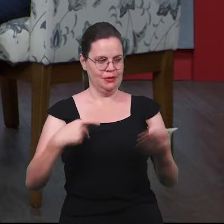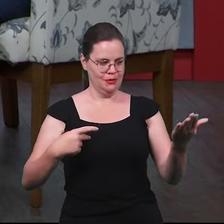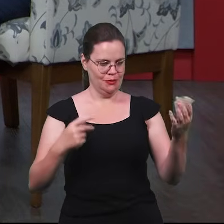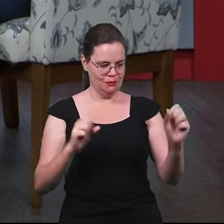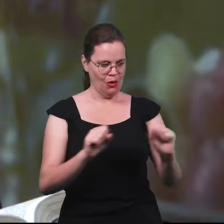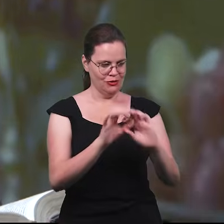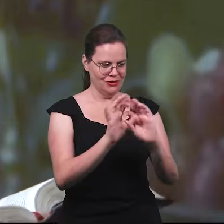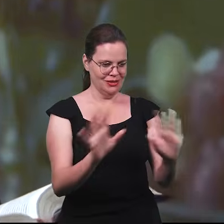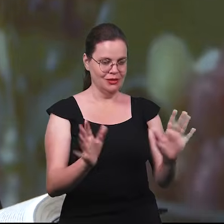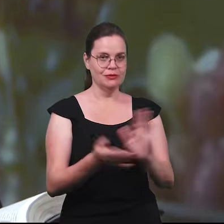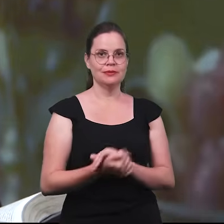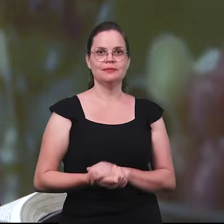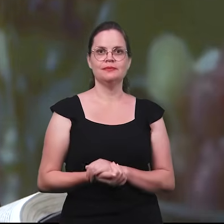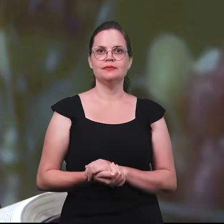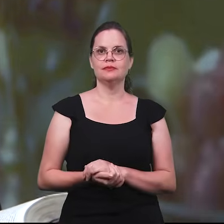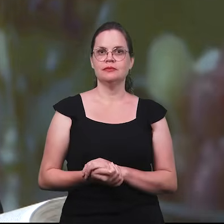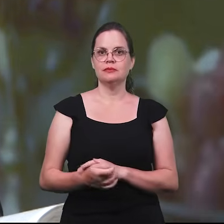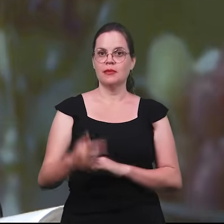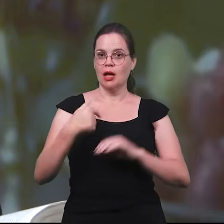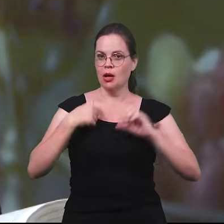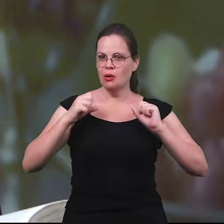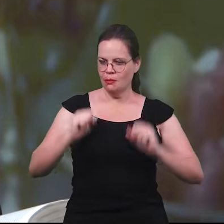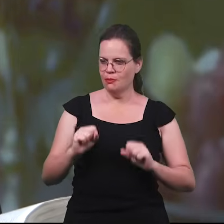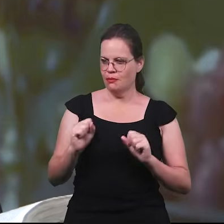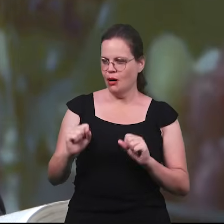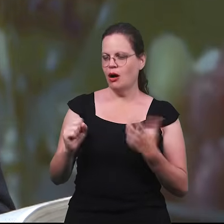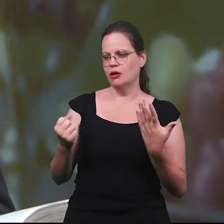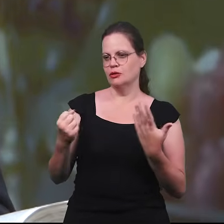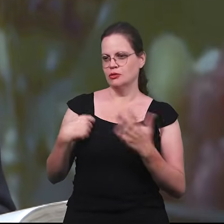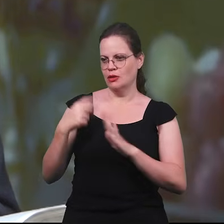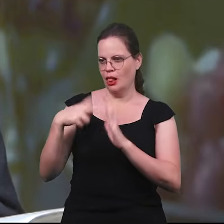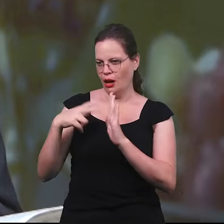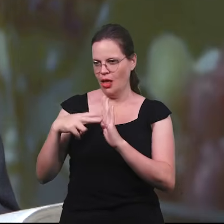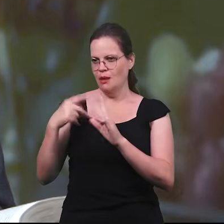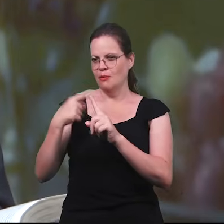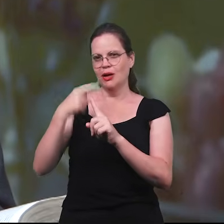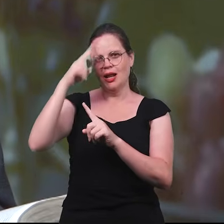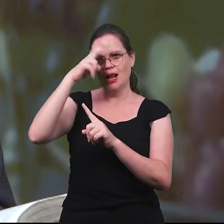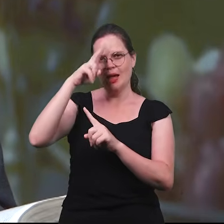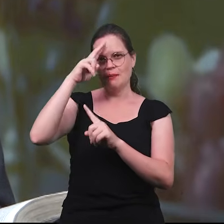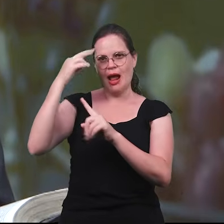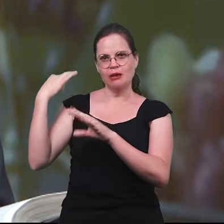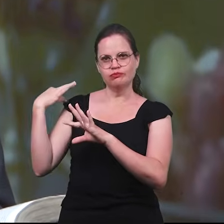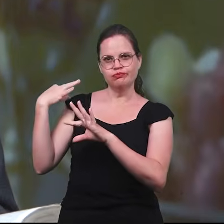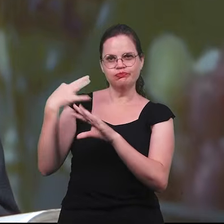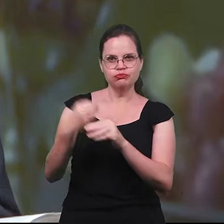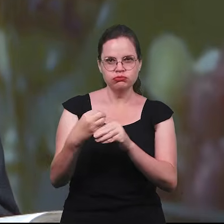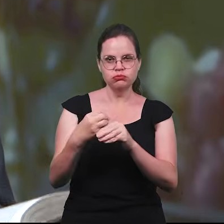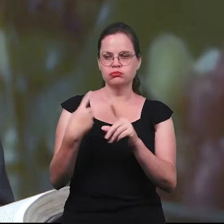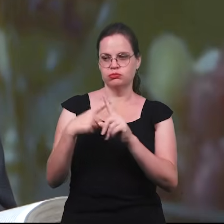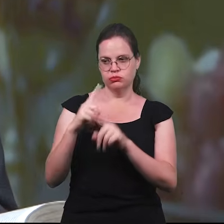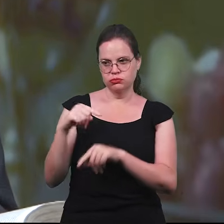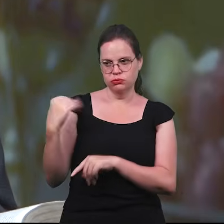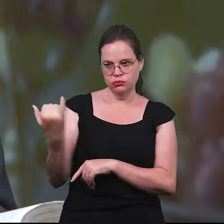Carlos. Eu gostaria de fazer um resgate nisso que você comentou, que eu acho que é muito importante